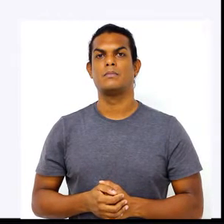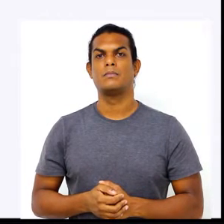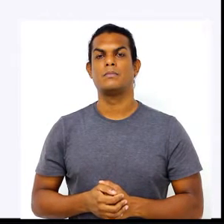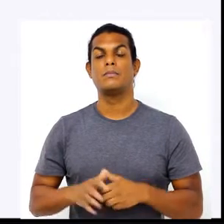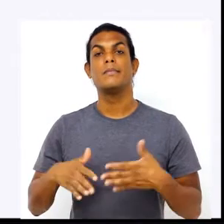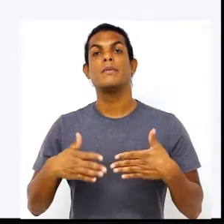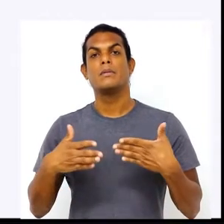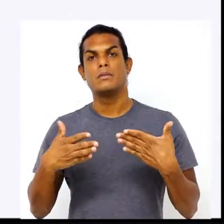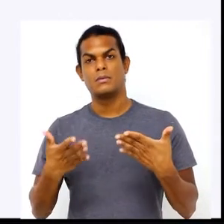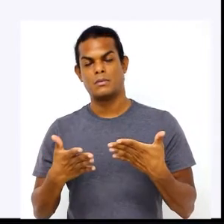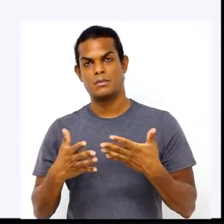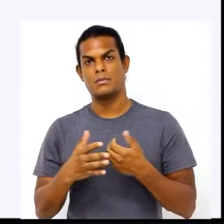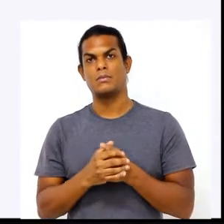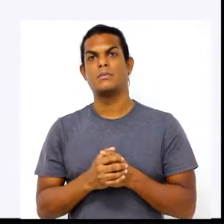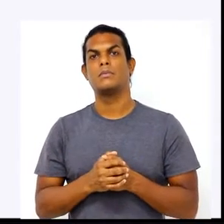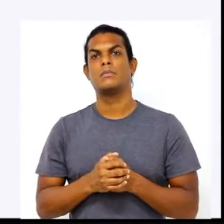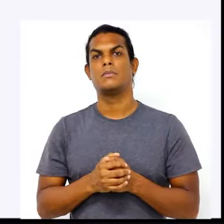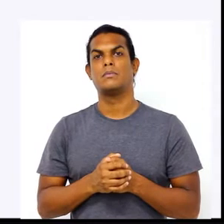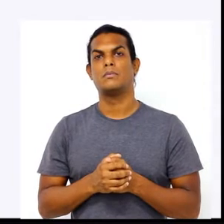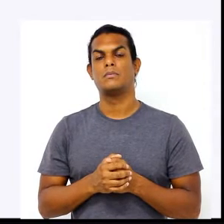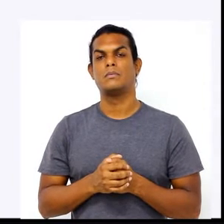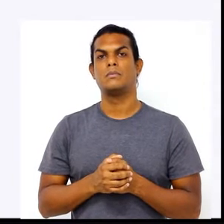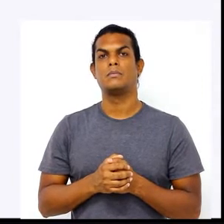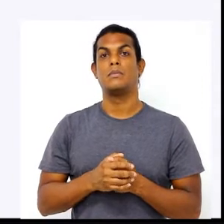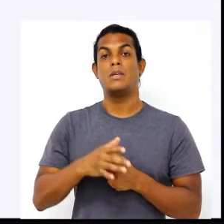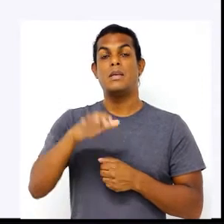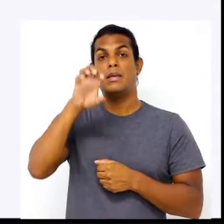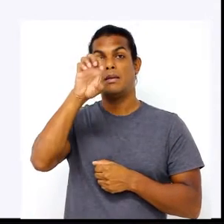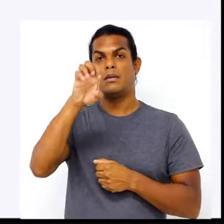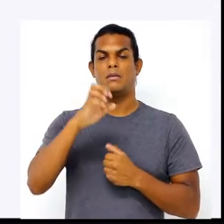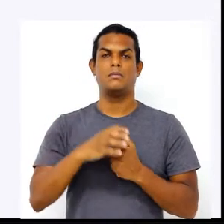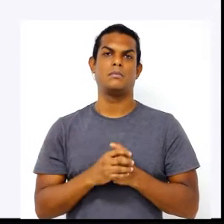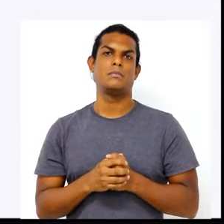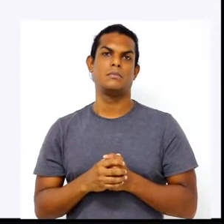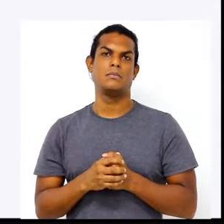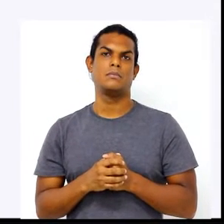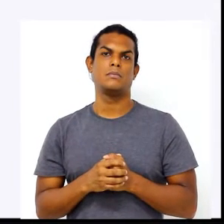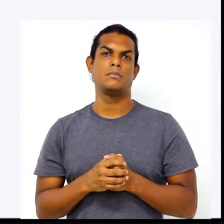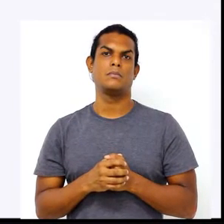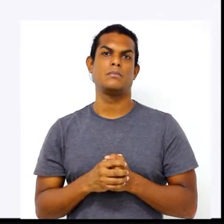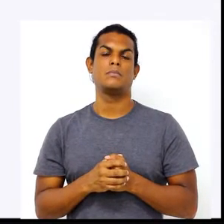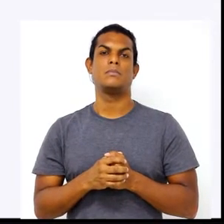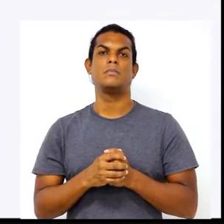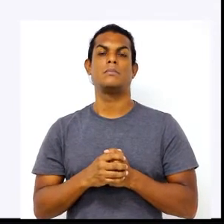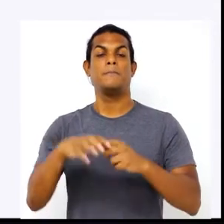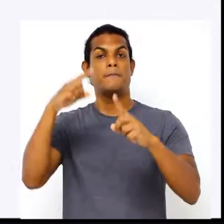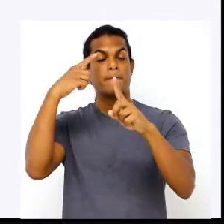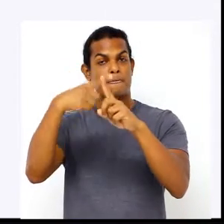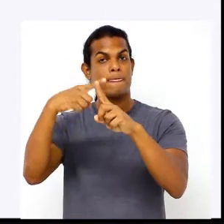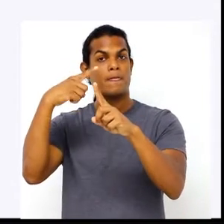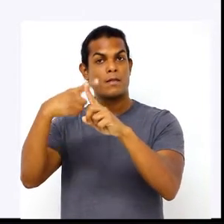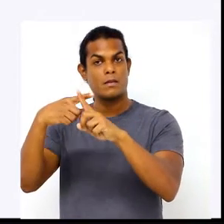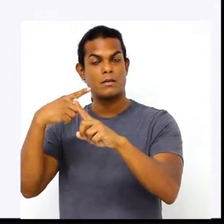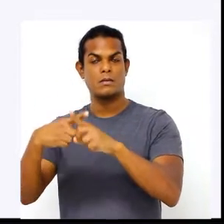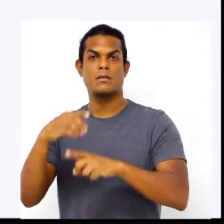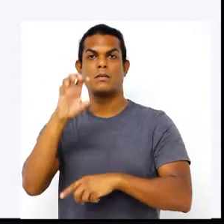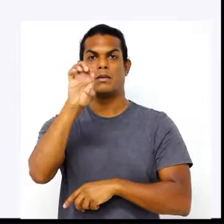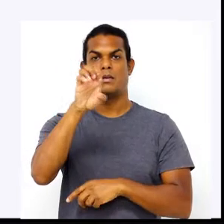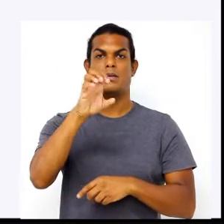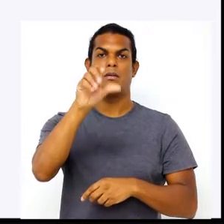e rica. Então, nós temos aí o conectivo e, que dá a ideia de quê? De